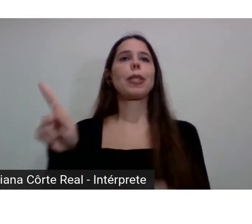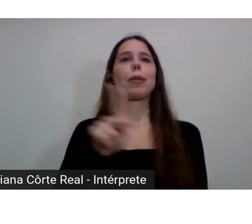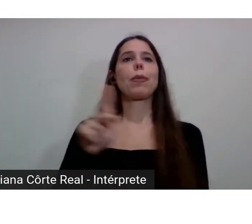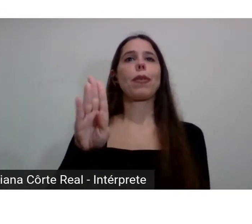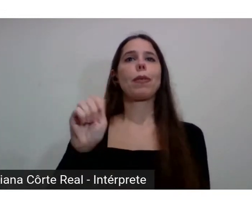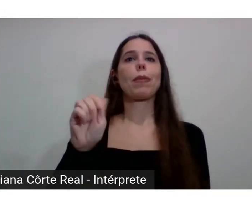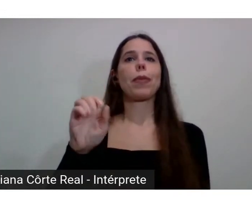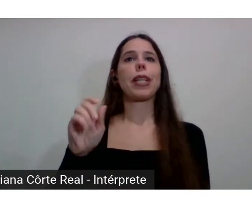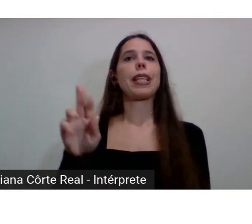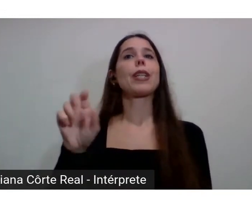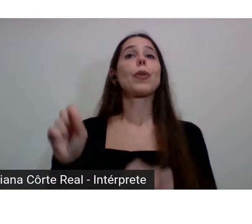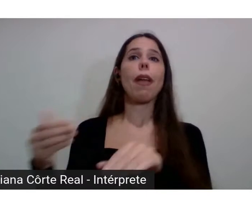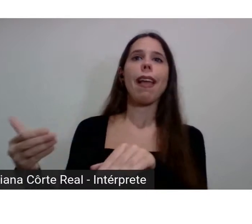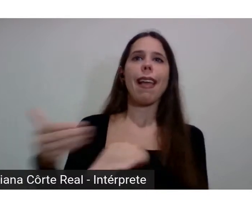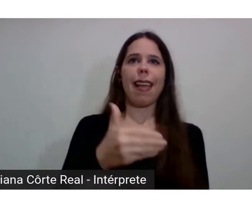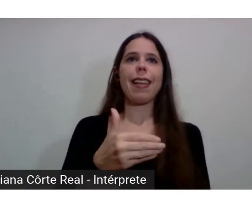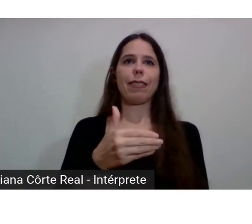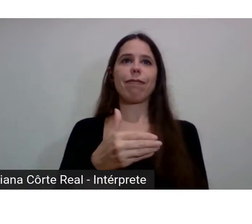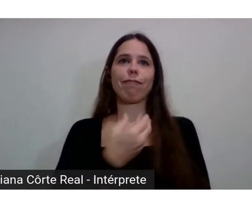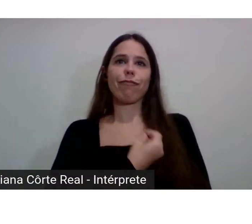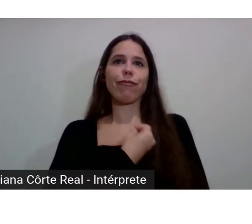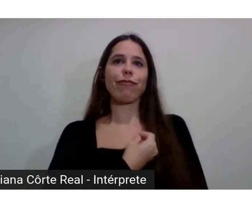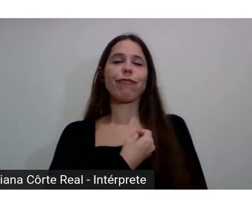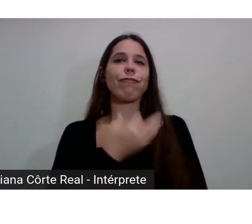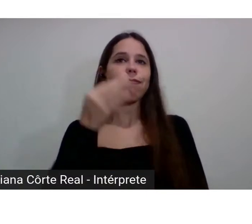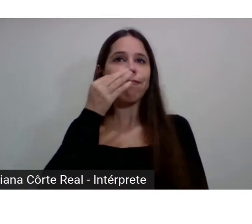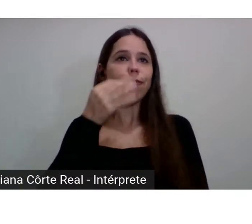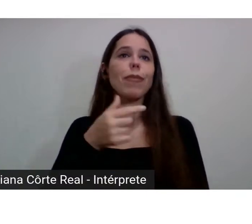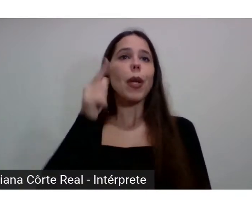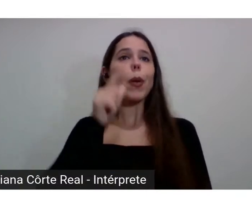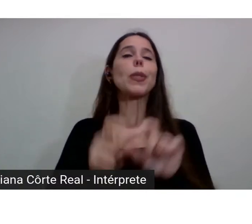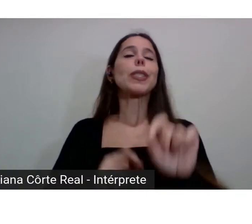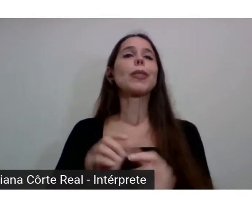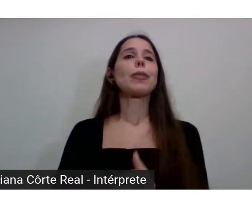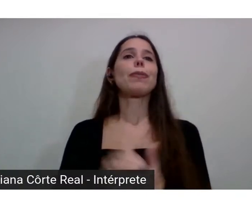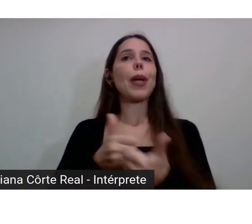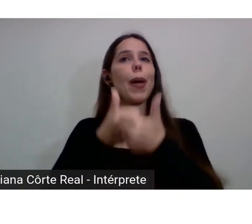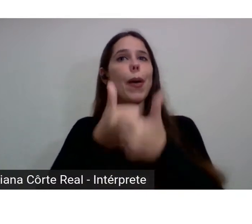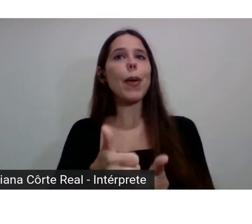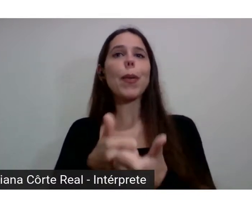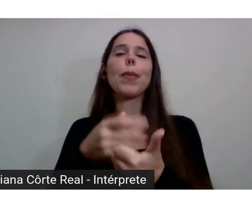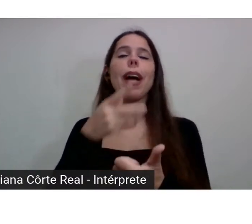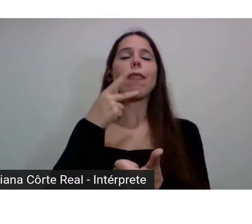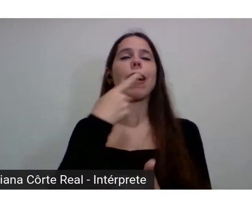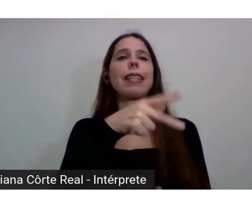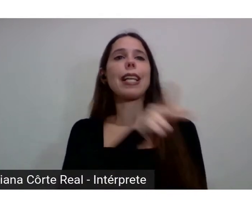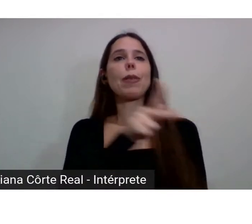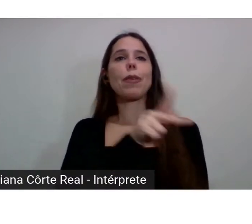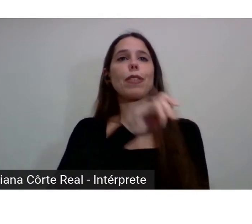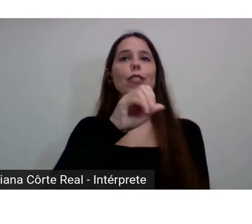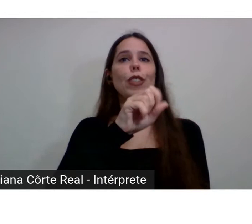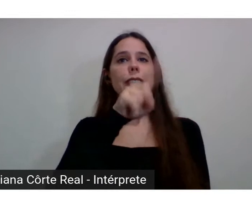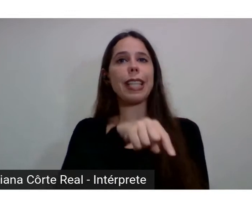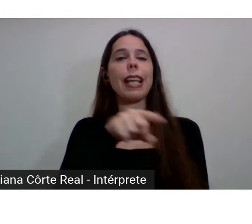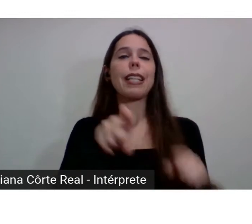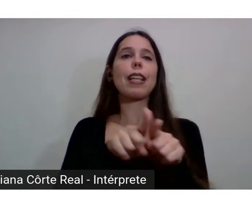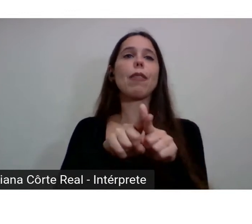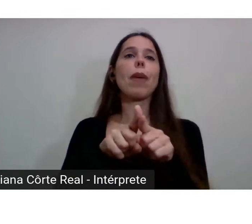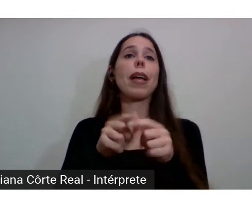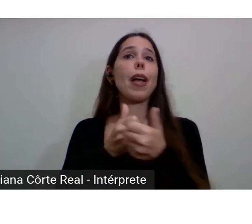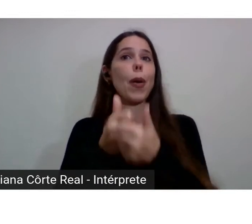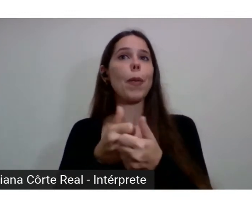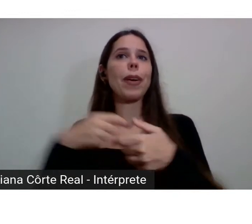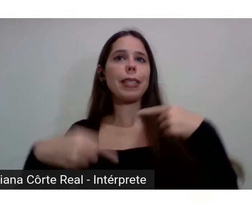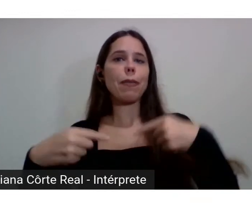para acompanhar a fala do professor José Marcelino e acompanhar o debate. Já anuncio em tela que o